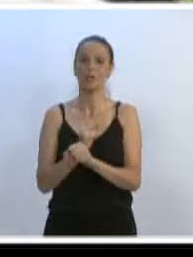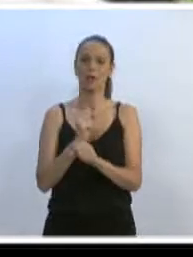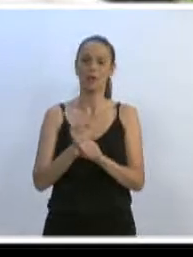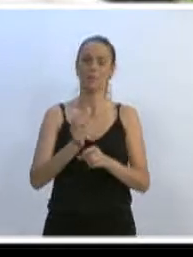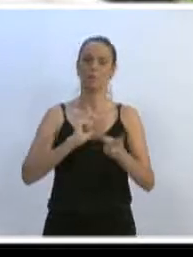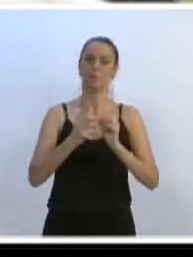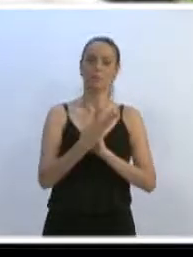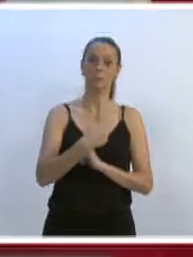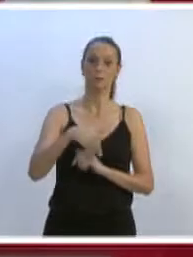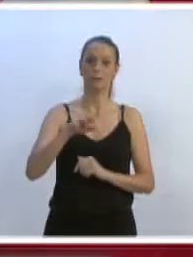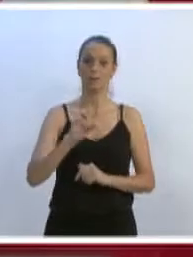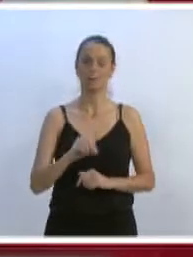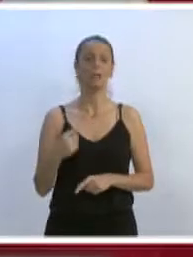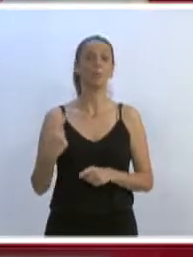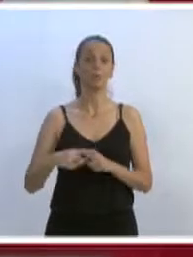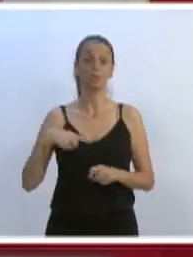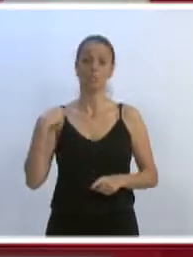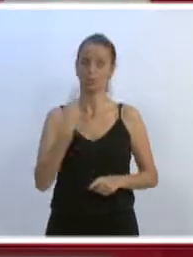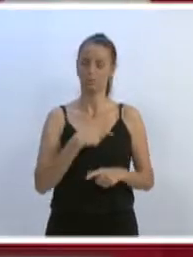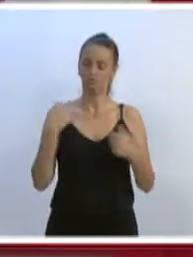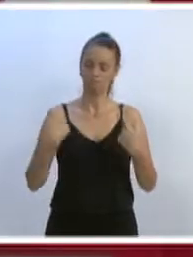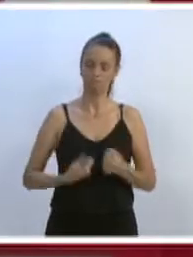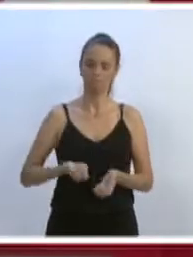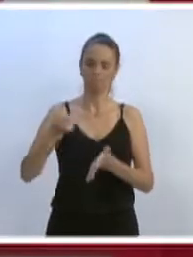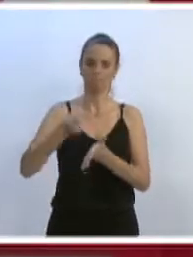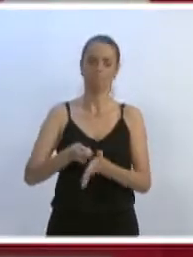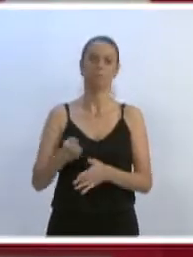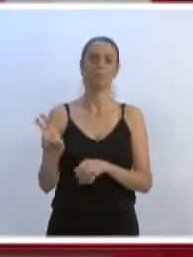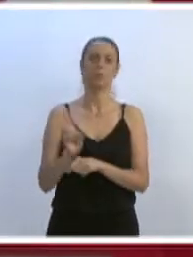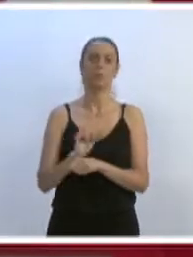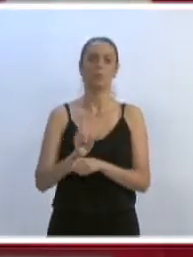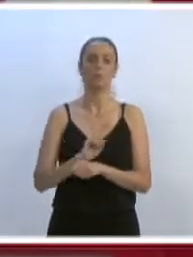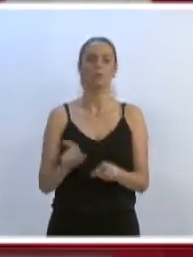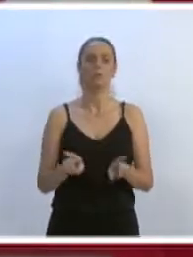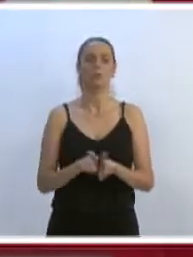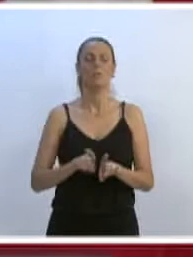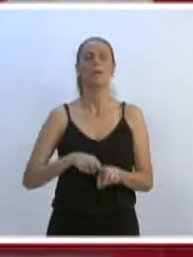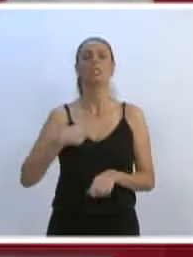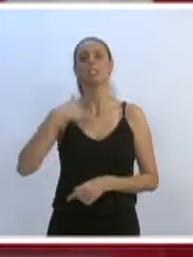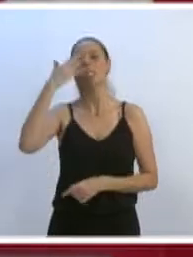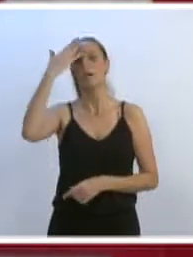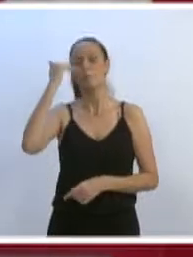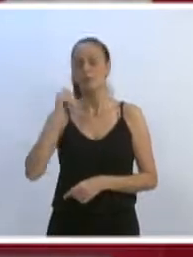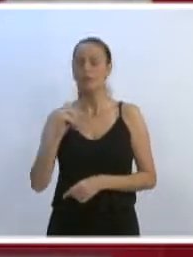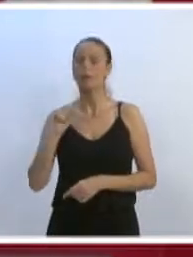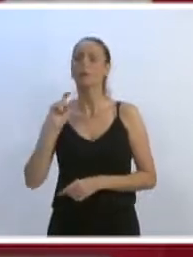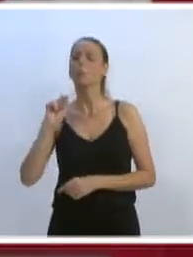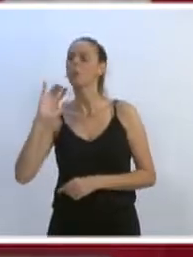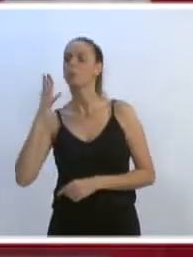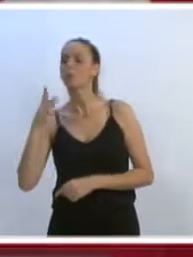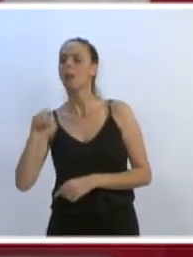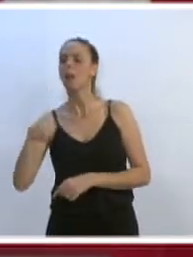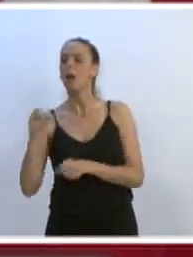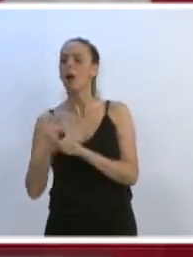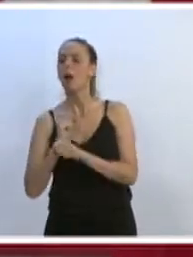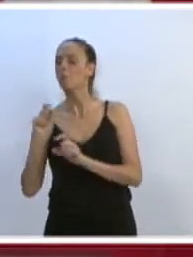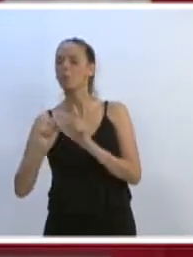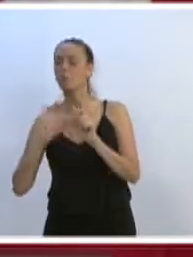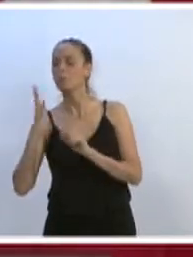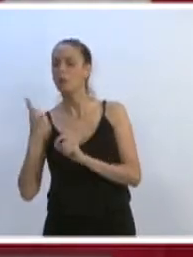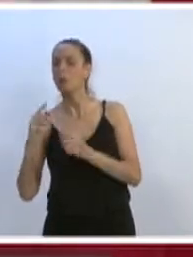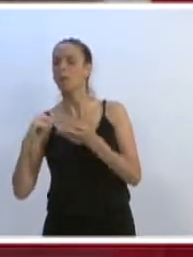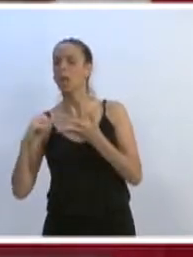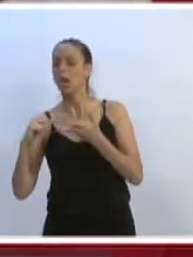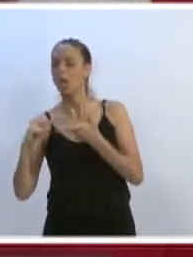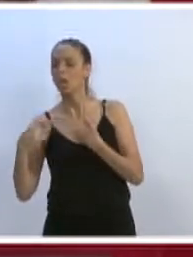porque nós vereadores temos que está em cima vigilantes e cobrando também sabendo repassar para a comunidade o que está acontecendo que de fato vai